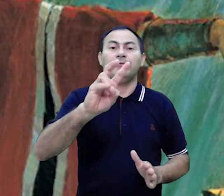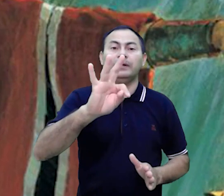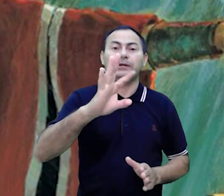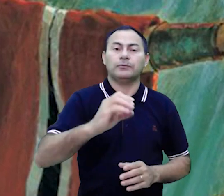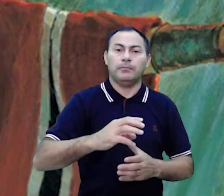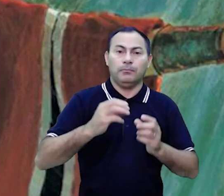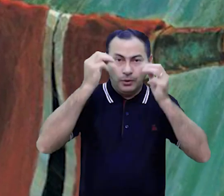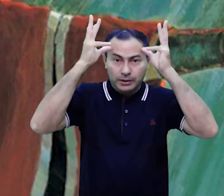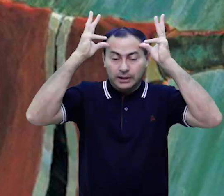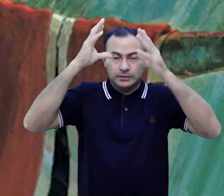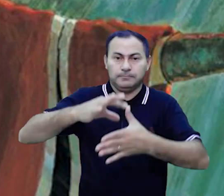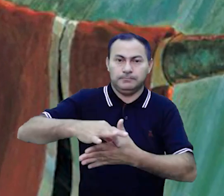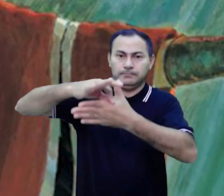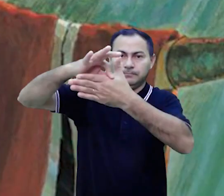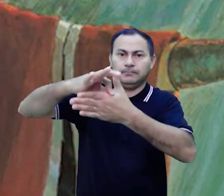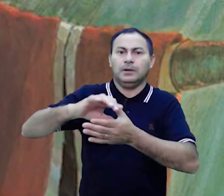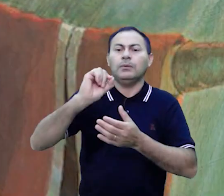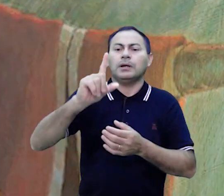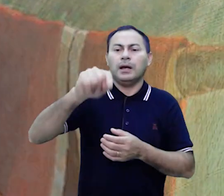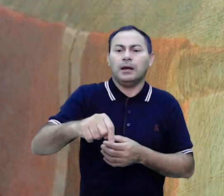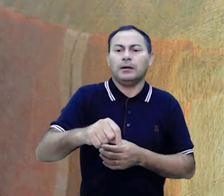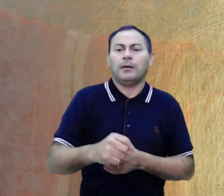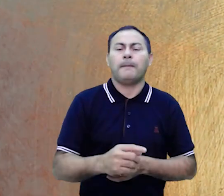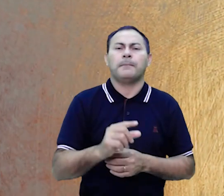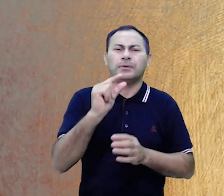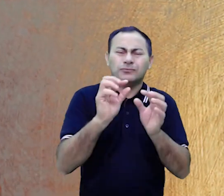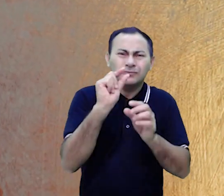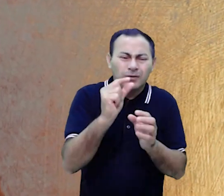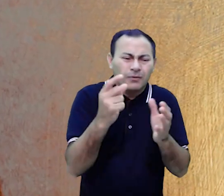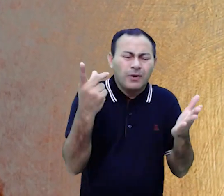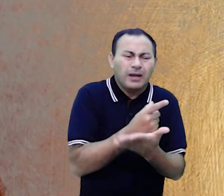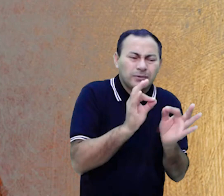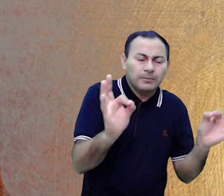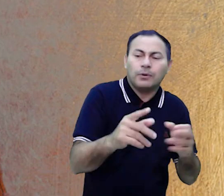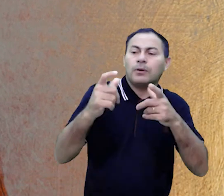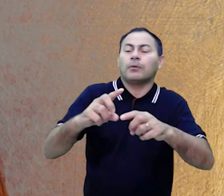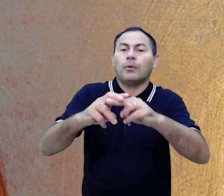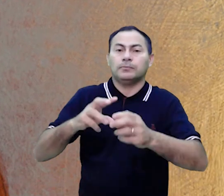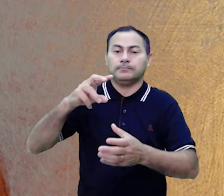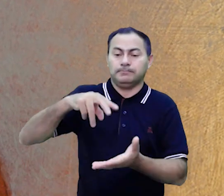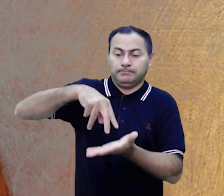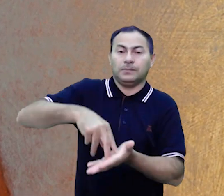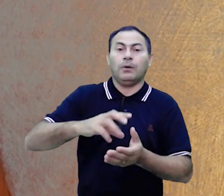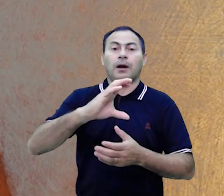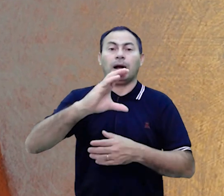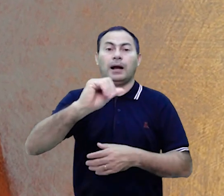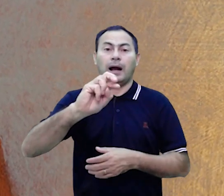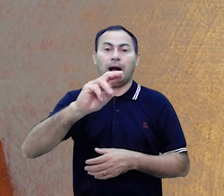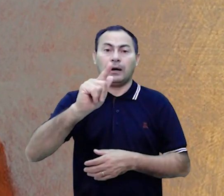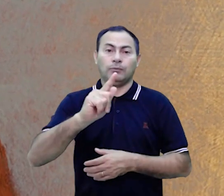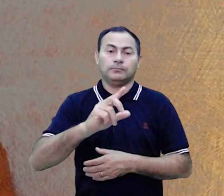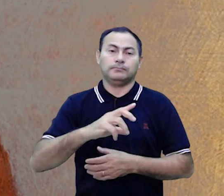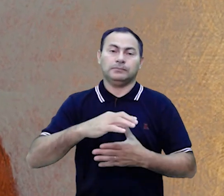Levítico. Moisés ocupava a posição de liderança, e o que seria um pequeno erro para os outros por causa da posição que